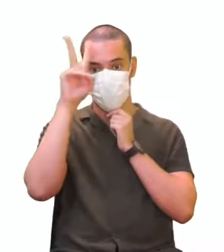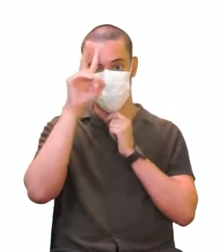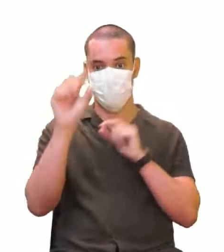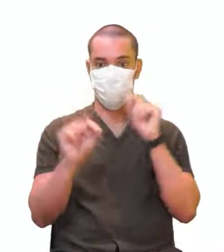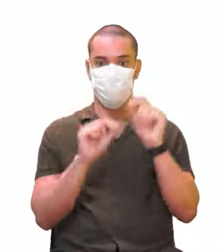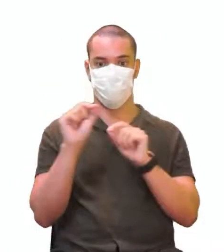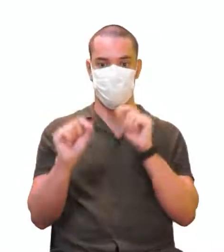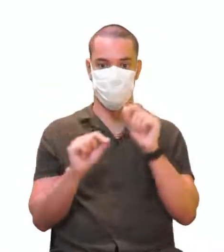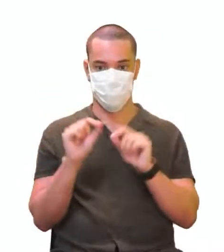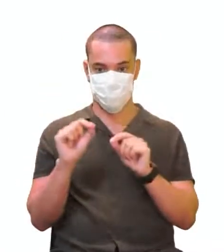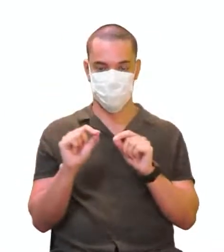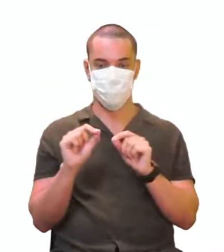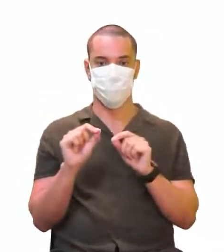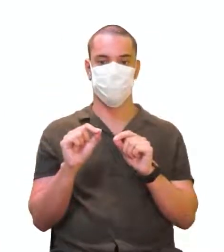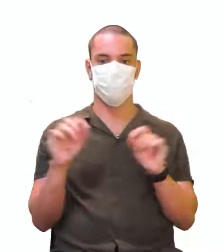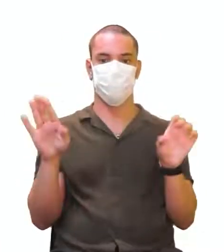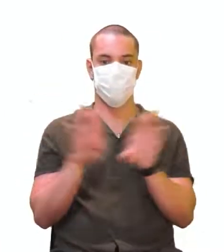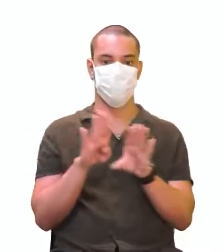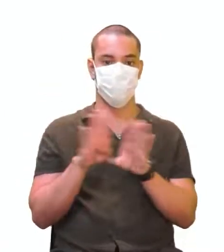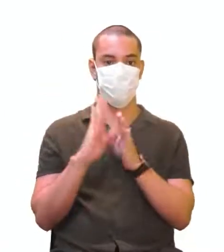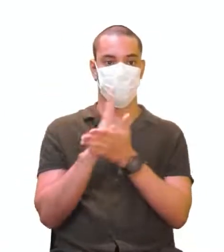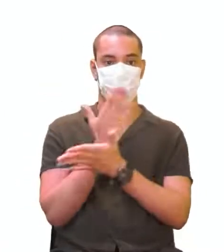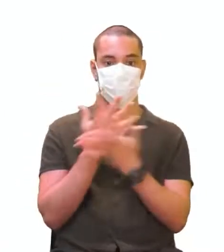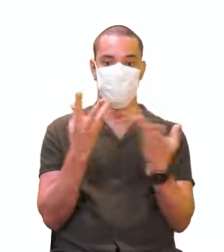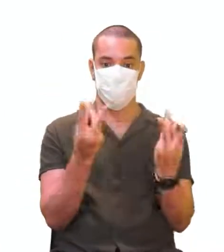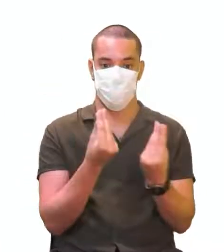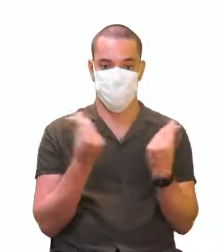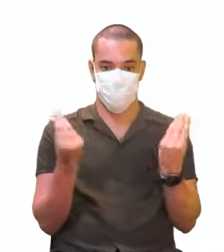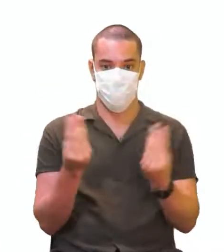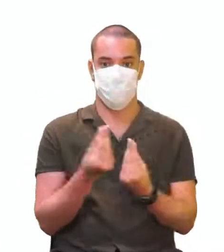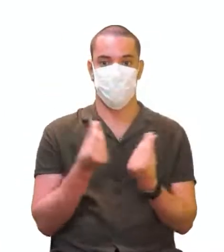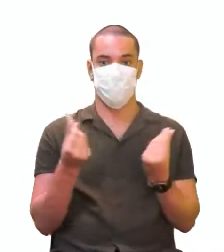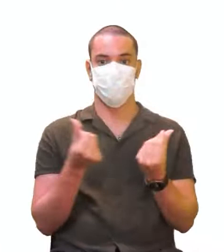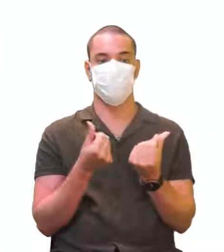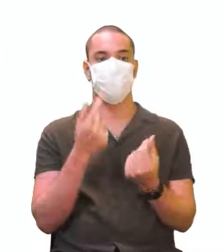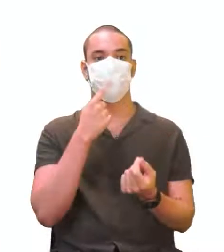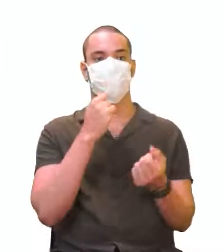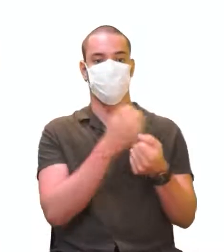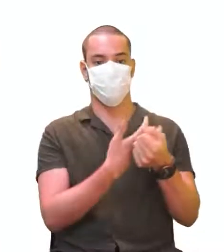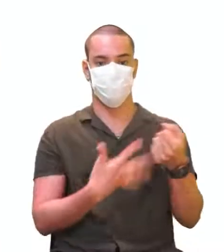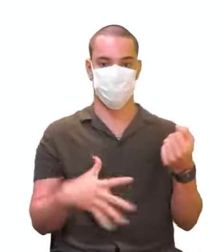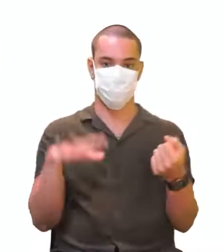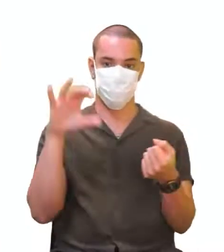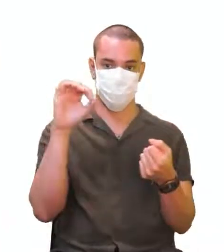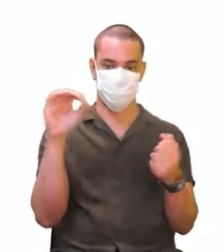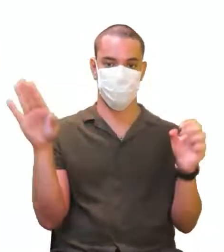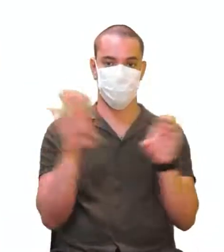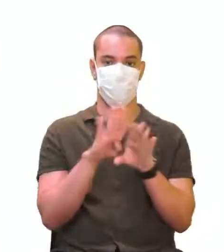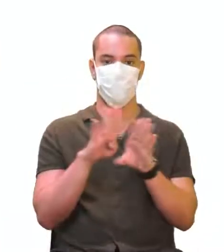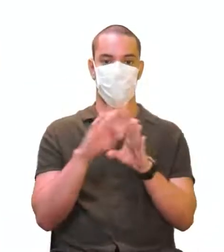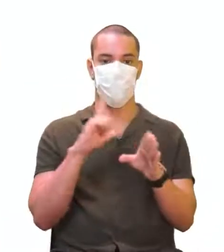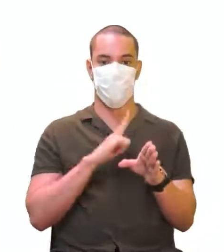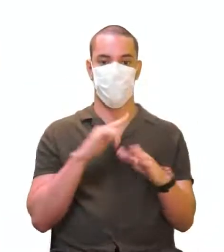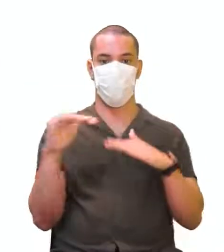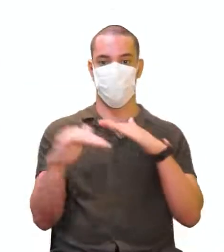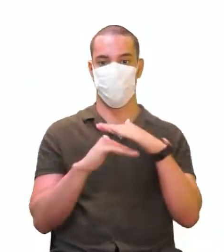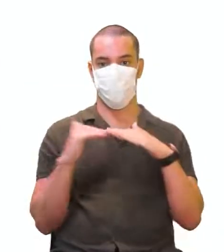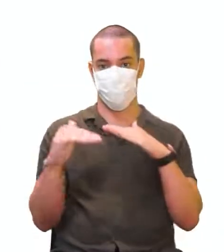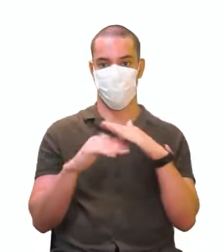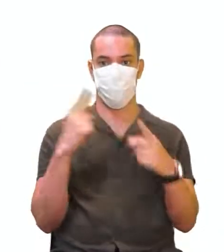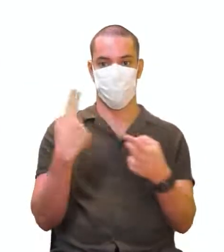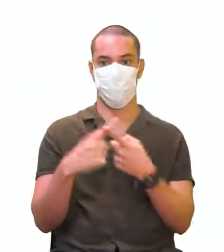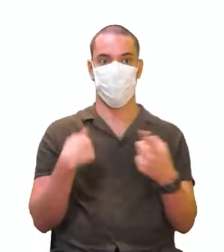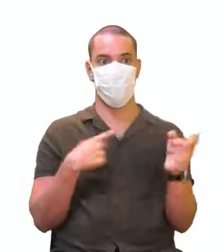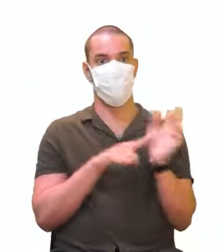com relação a algumas substâncias, o sangue O, ele é um sangue recessivo. Quando a gente